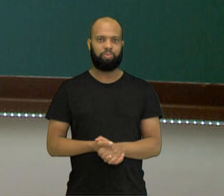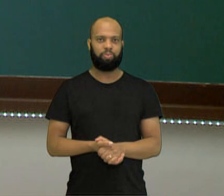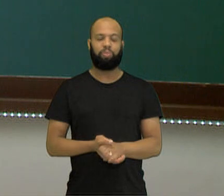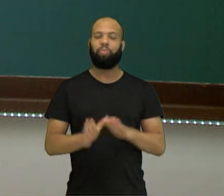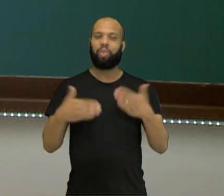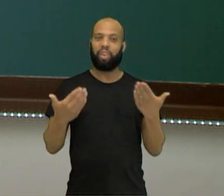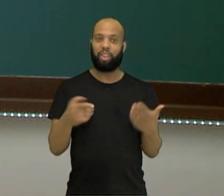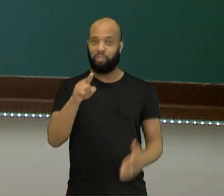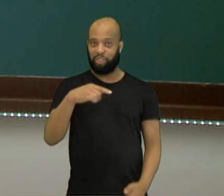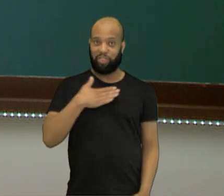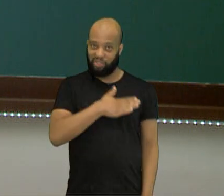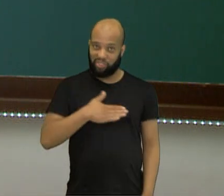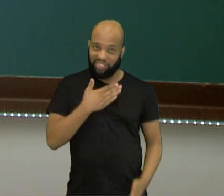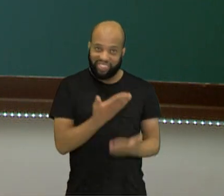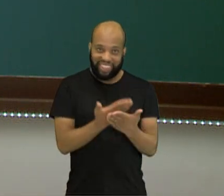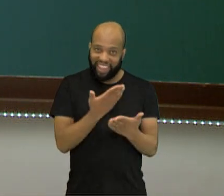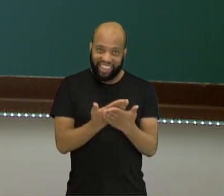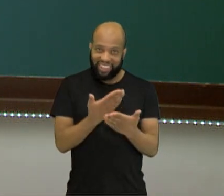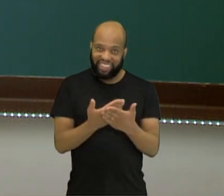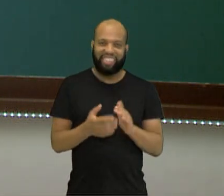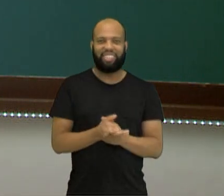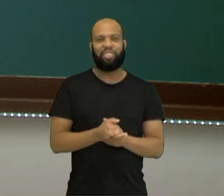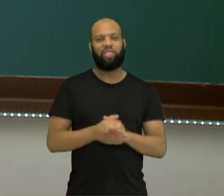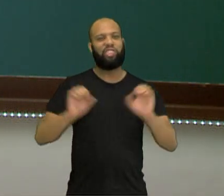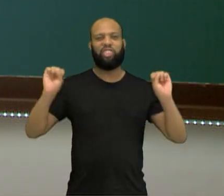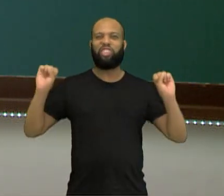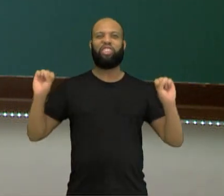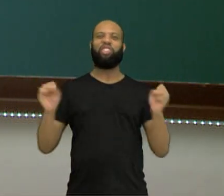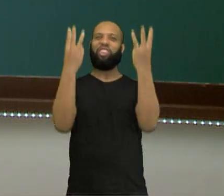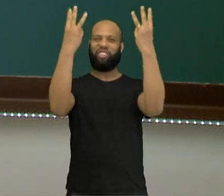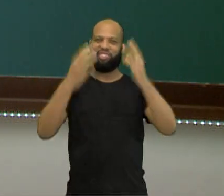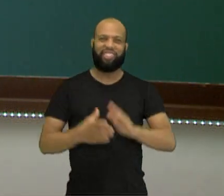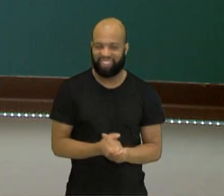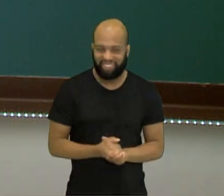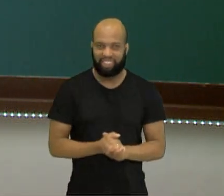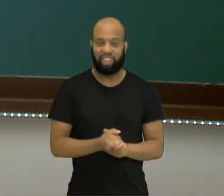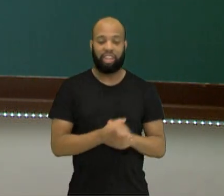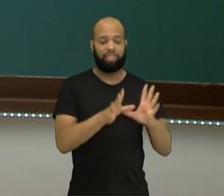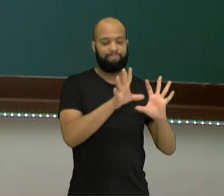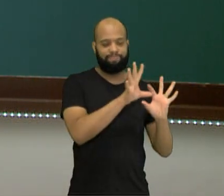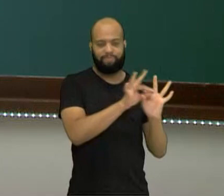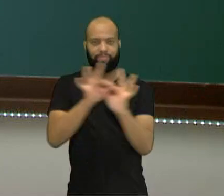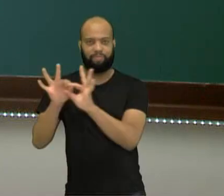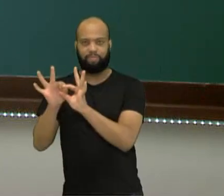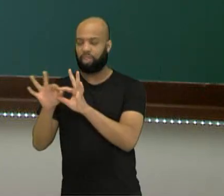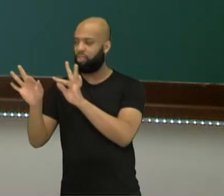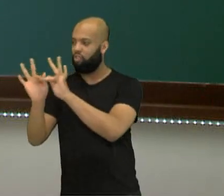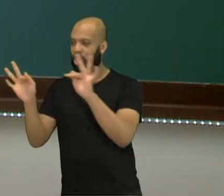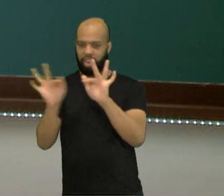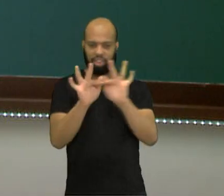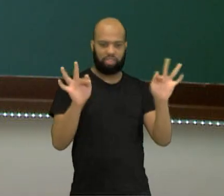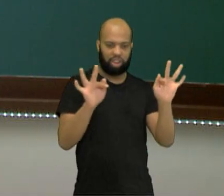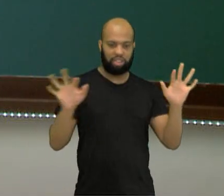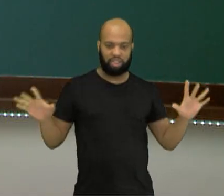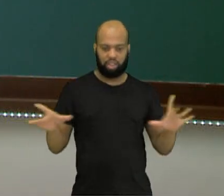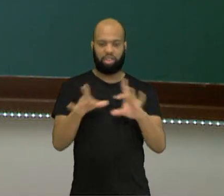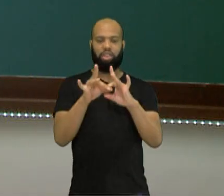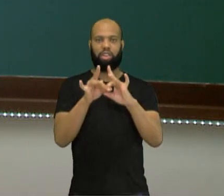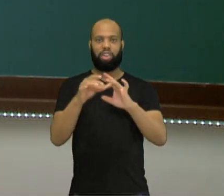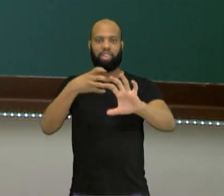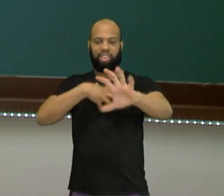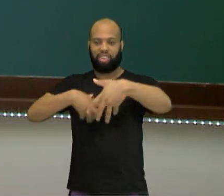E aí, gostou da aula? Show de bola! Coesão, coerência, solidariedade,